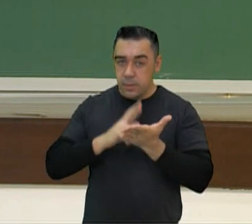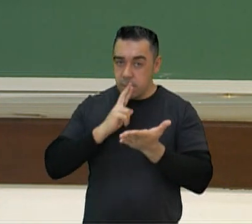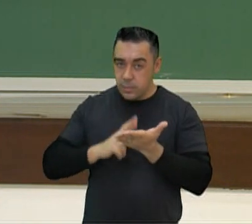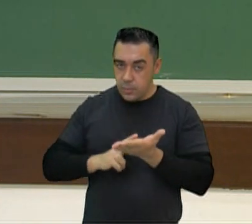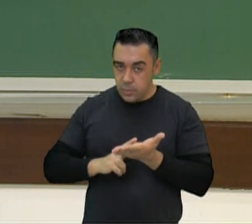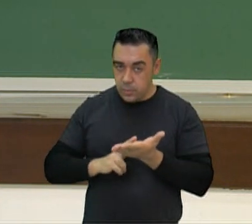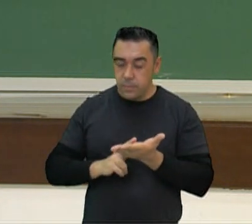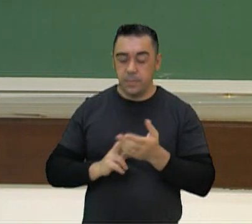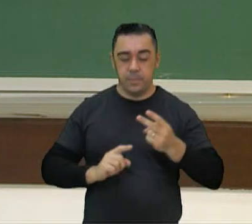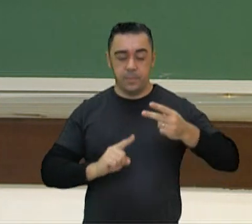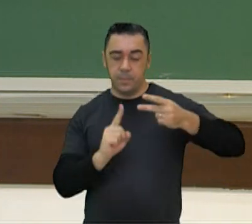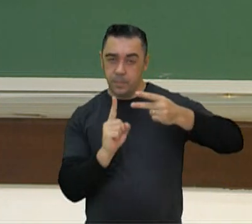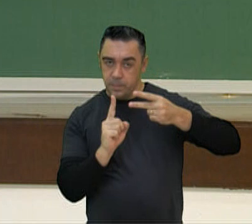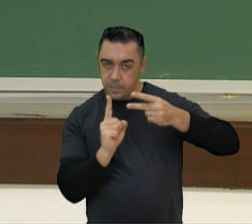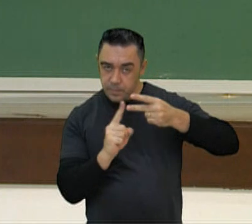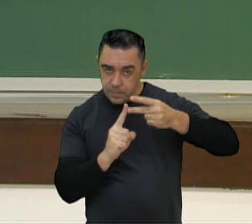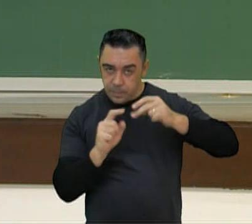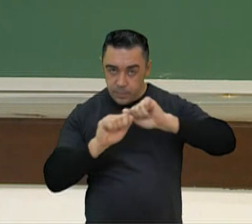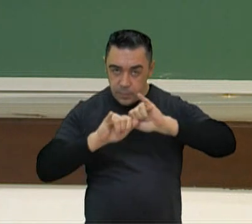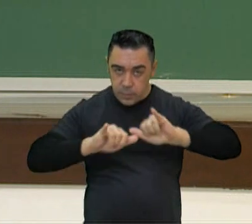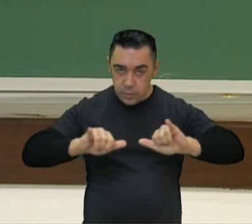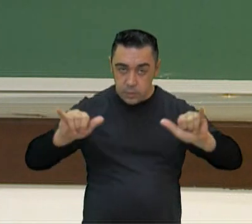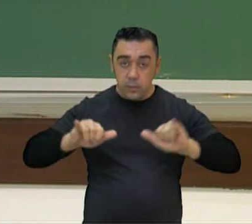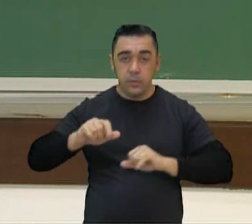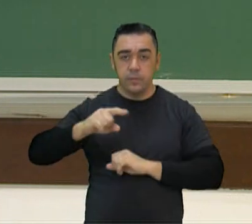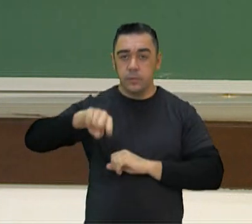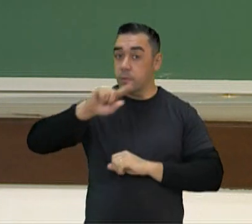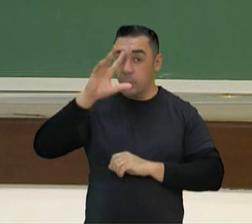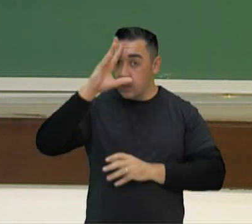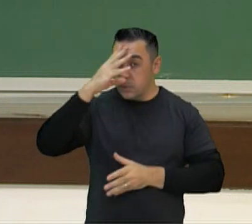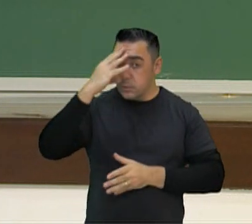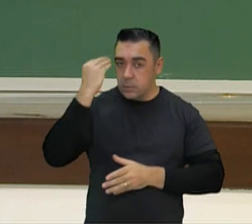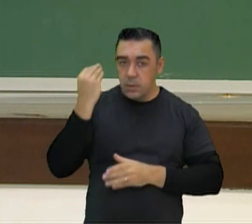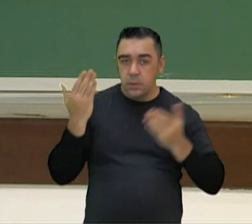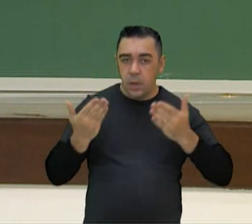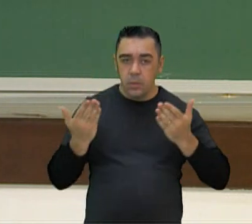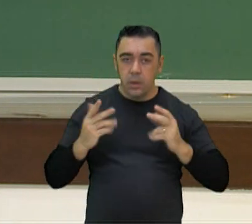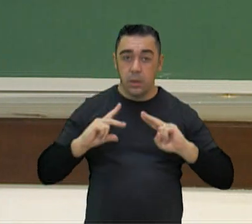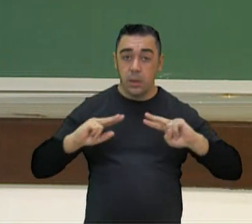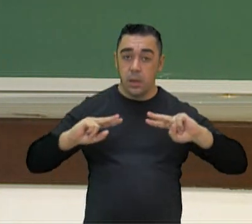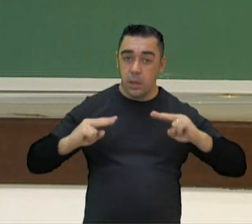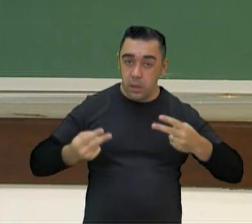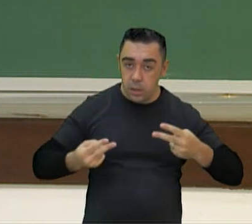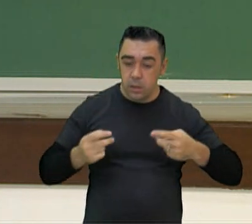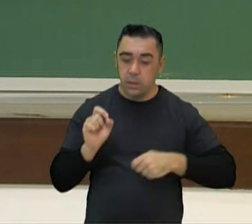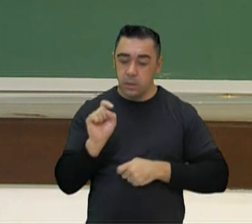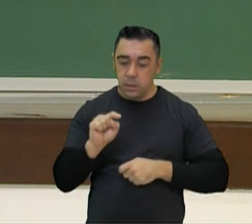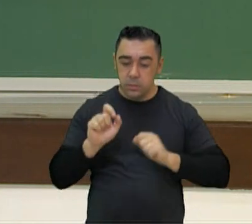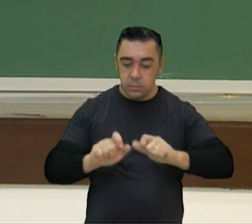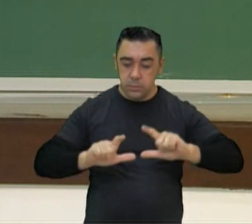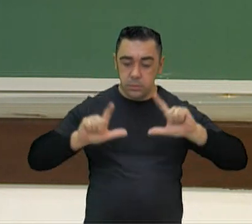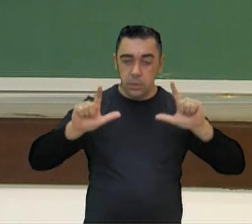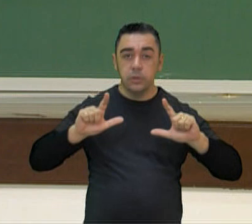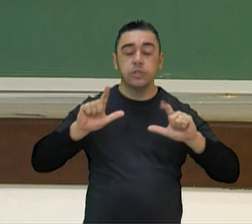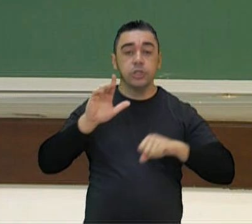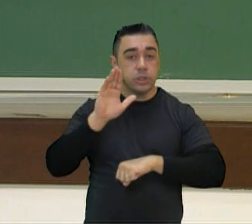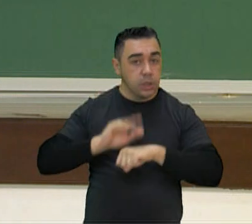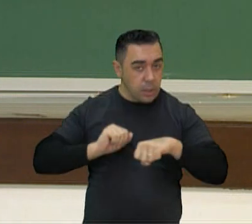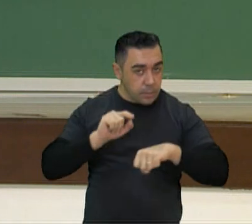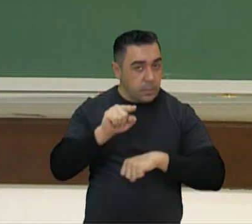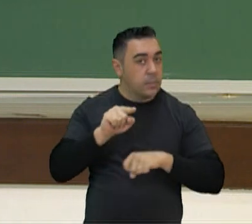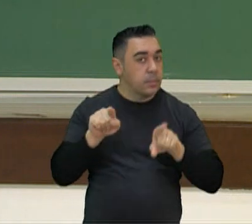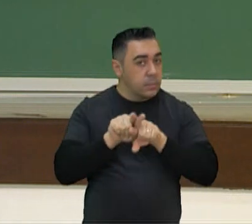Classroom. Segundo aviso, não esqueçam de responder a chamada de vocês, disponível também no